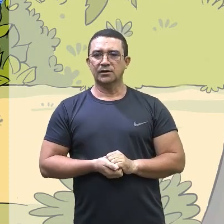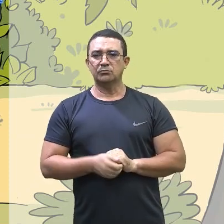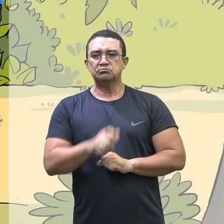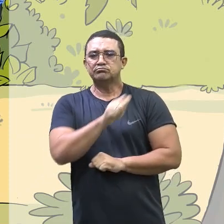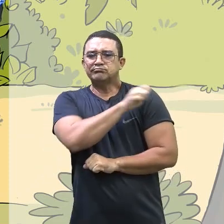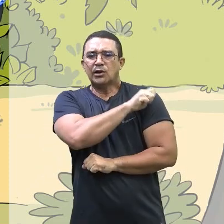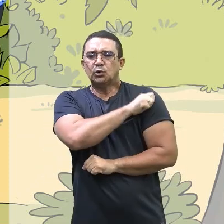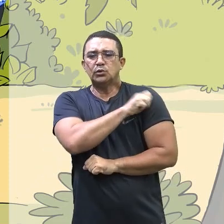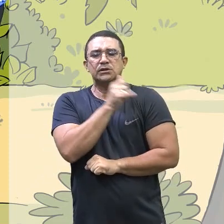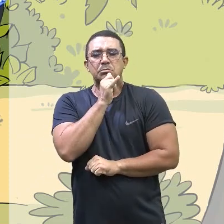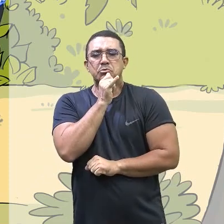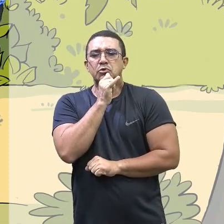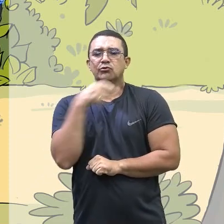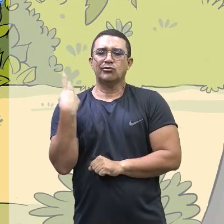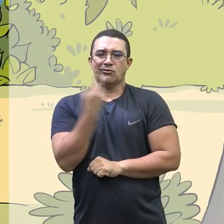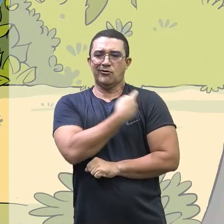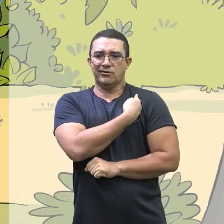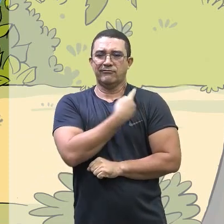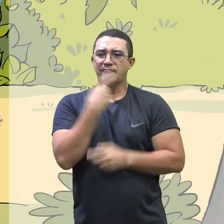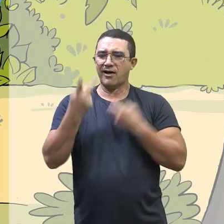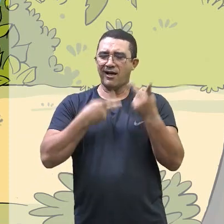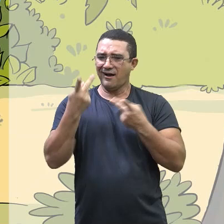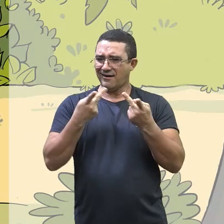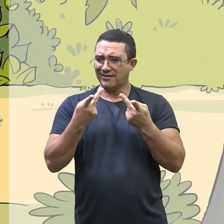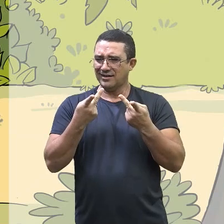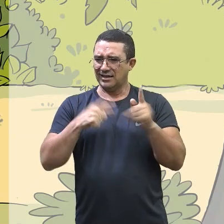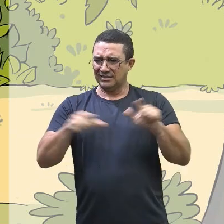fala aqui, né, de quem trabalha na Amazônia